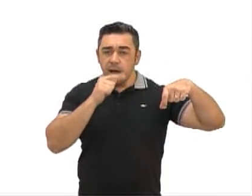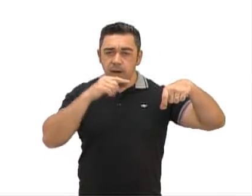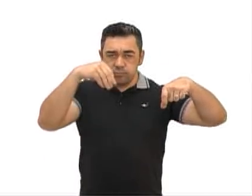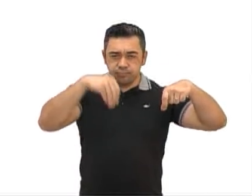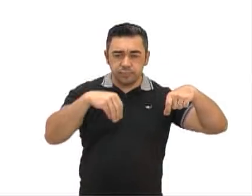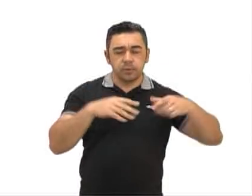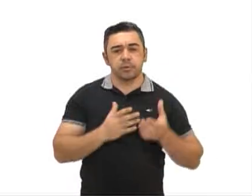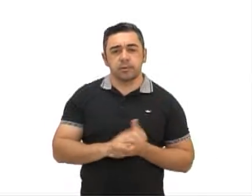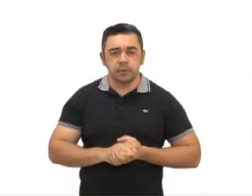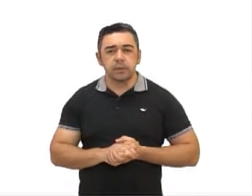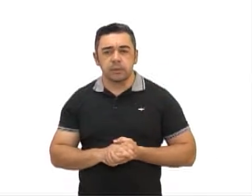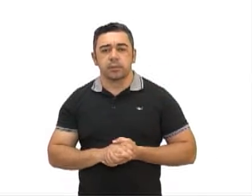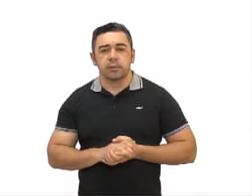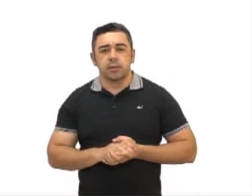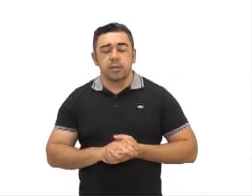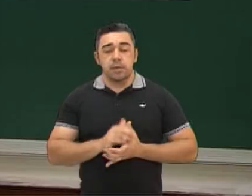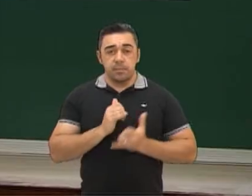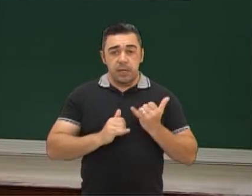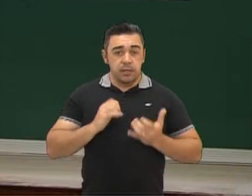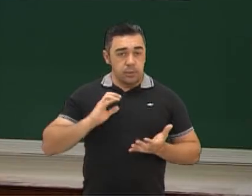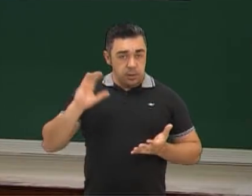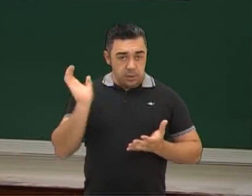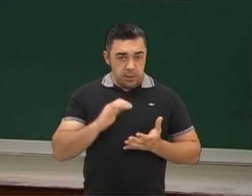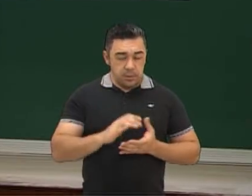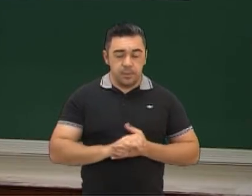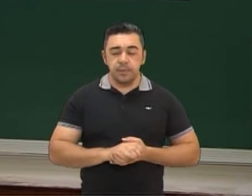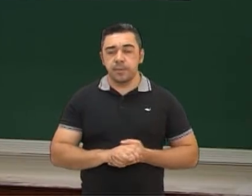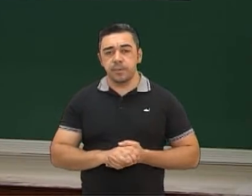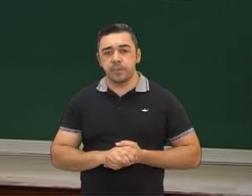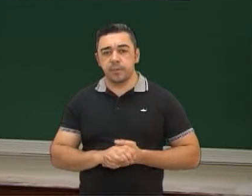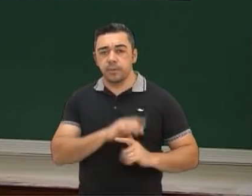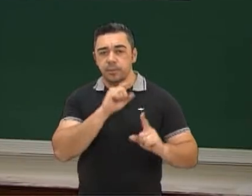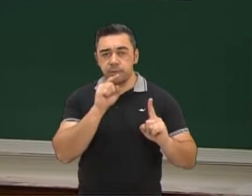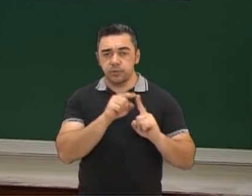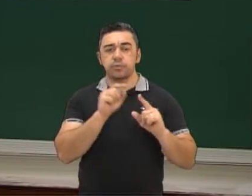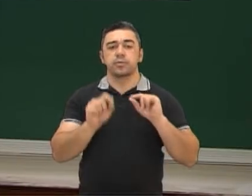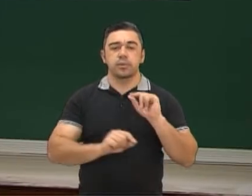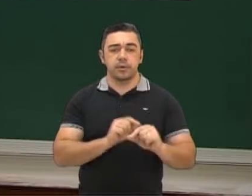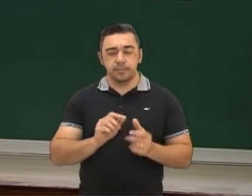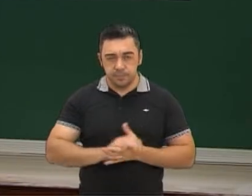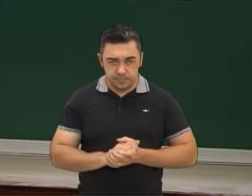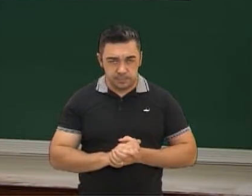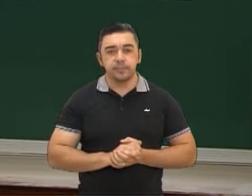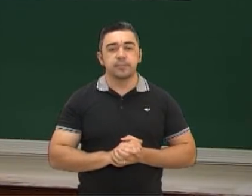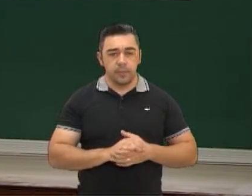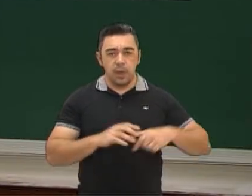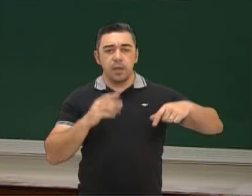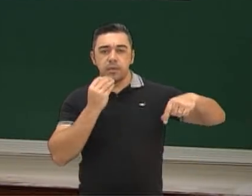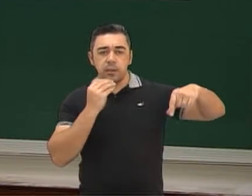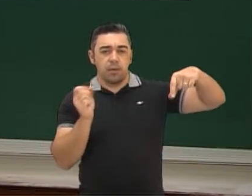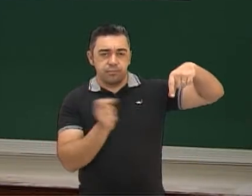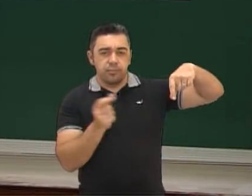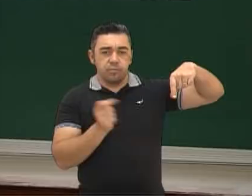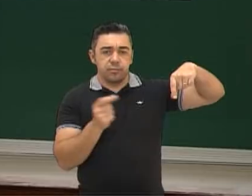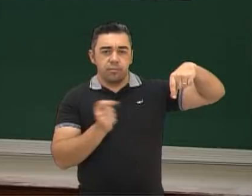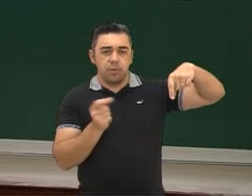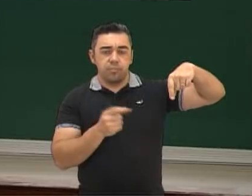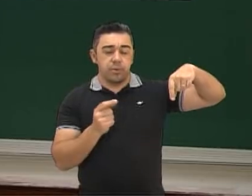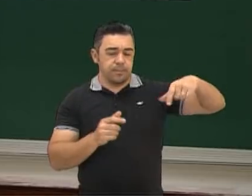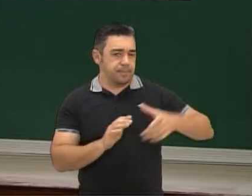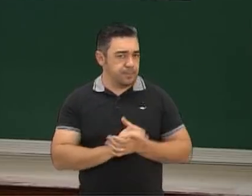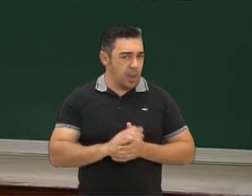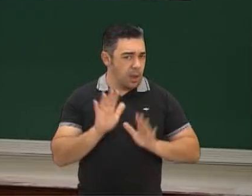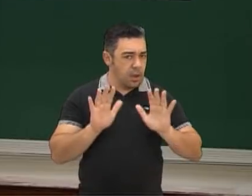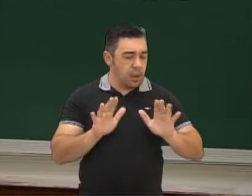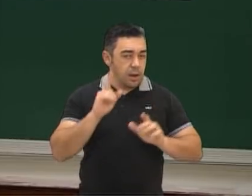verdade é mais parecido com o handebol, tá? O objetivo é fazer o maior número de gols, lembrando que a